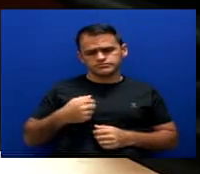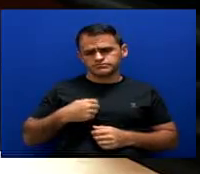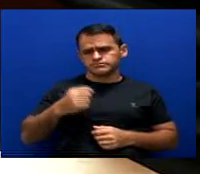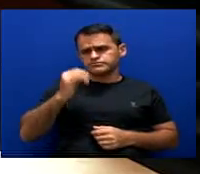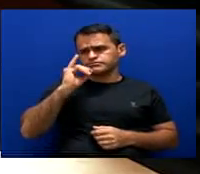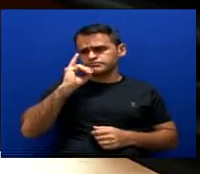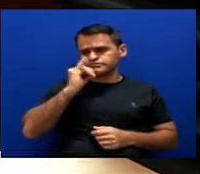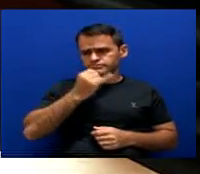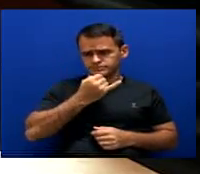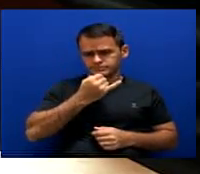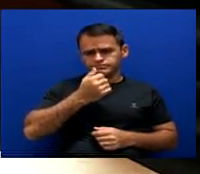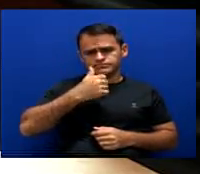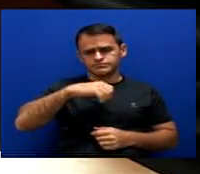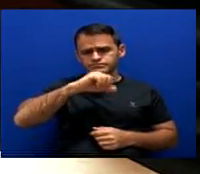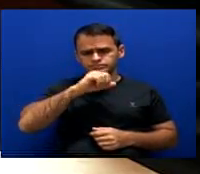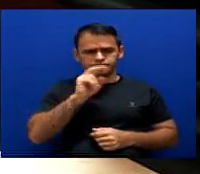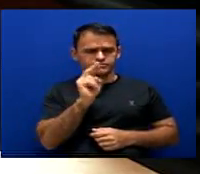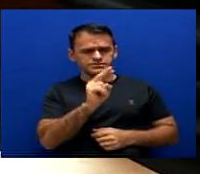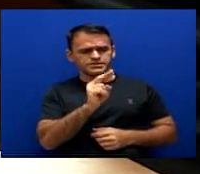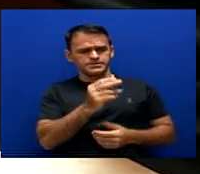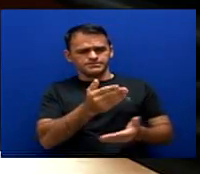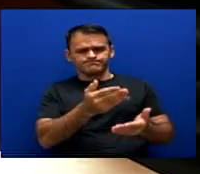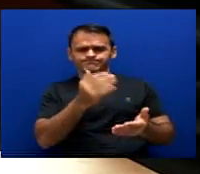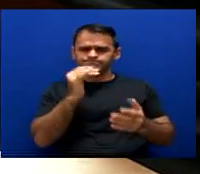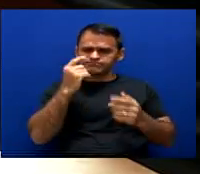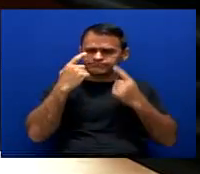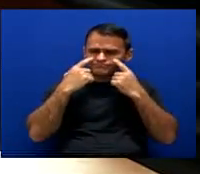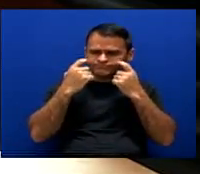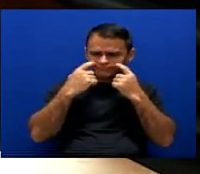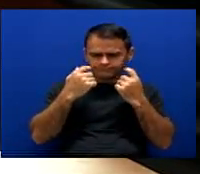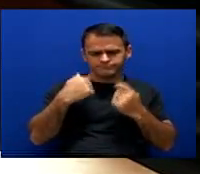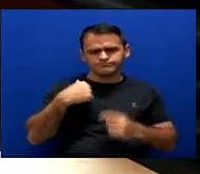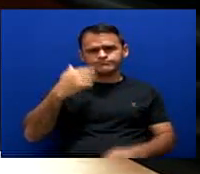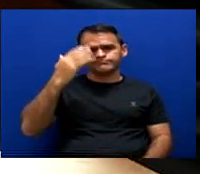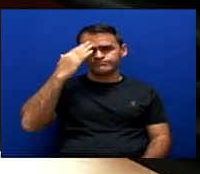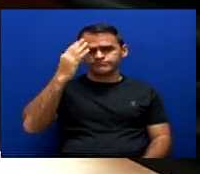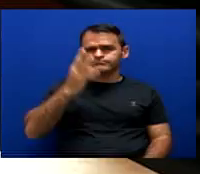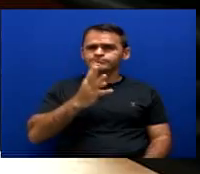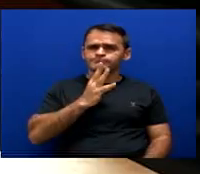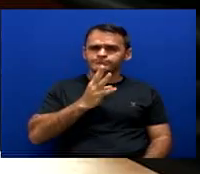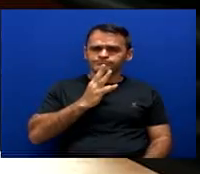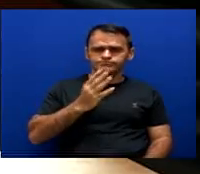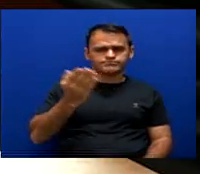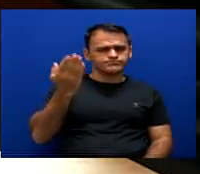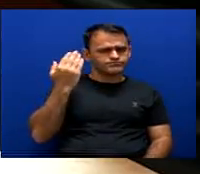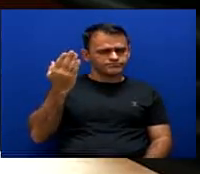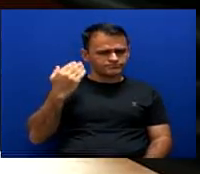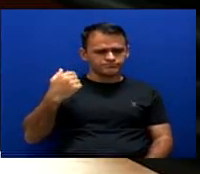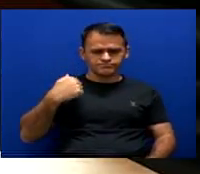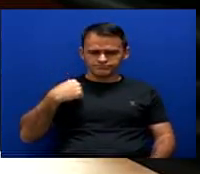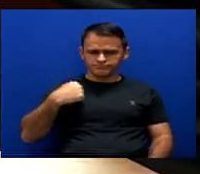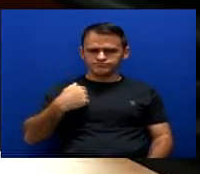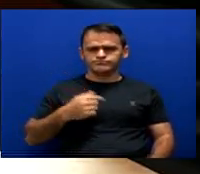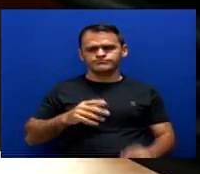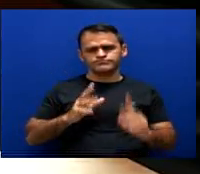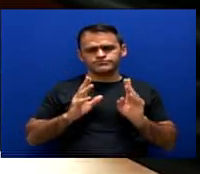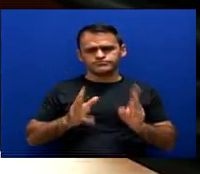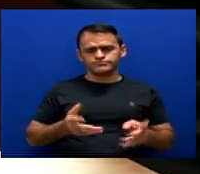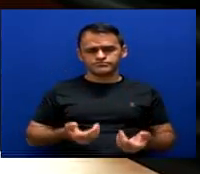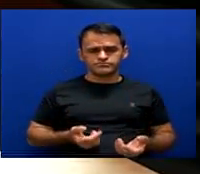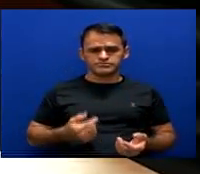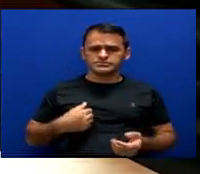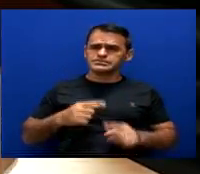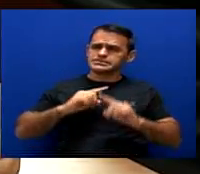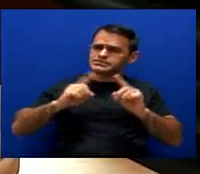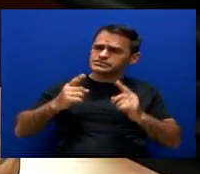de ver uma mãe chorando porque eu sei o que é isso eu passei por isso eu sei o que aquela mãe de itá e fala assim eu